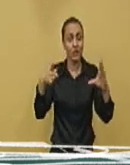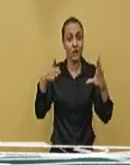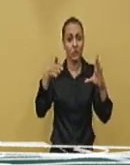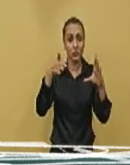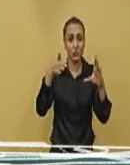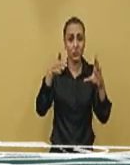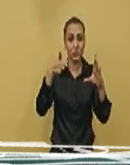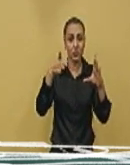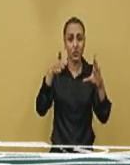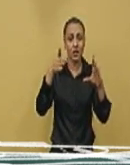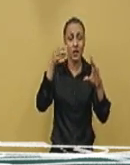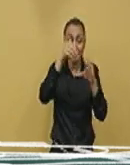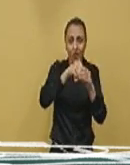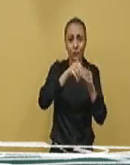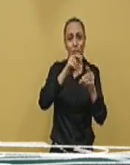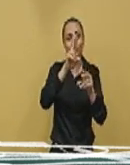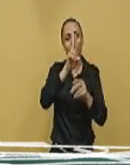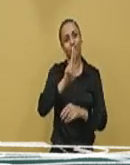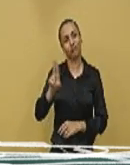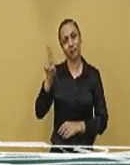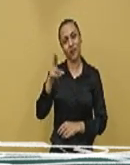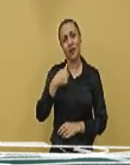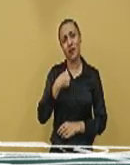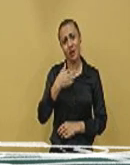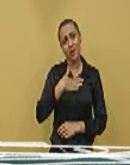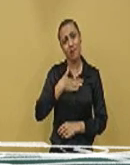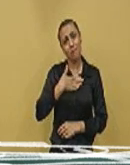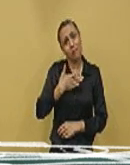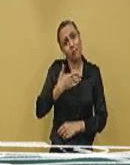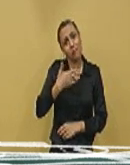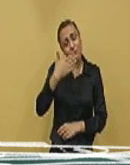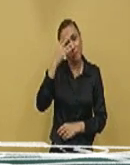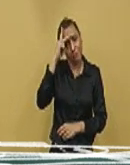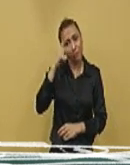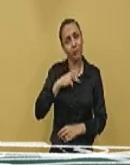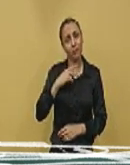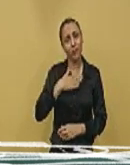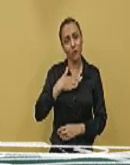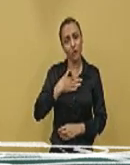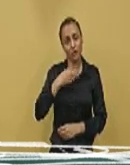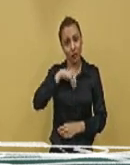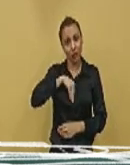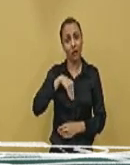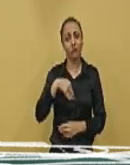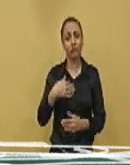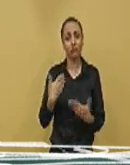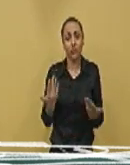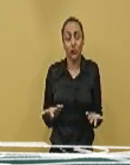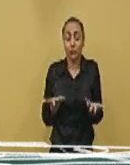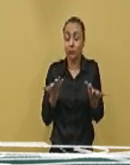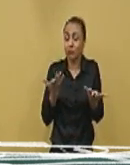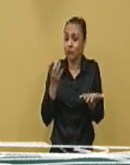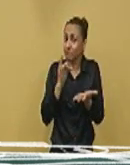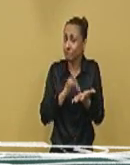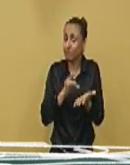Então, esse é o valor que eu carrego comigo, né? Então, nós temos que realmente